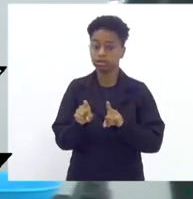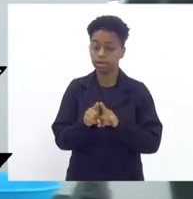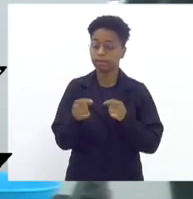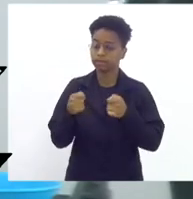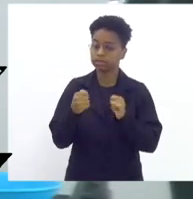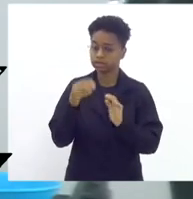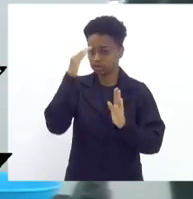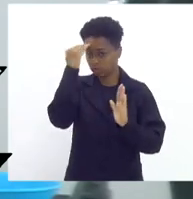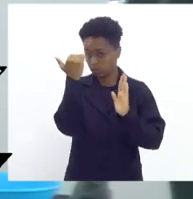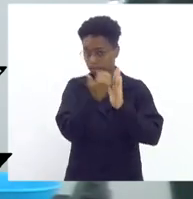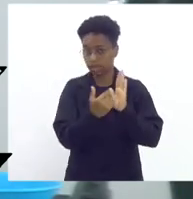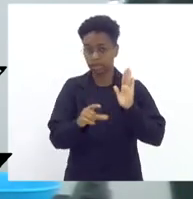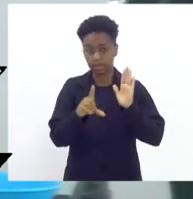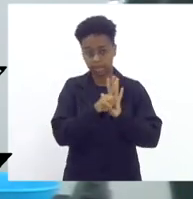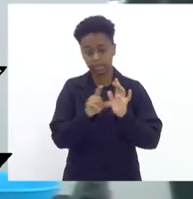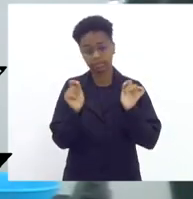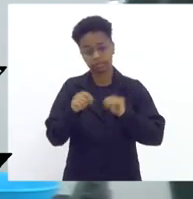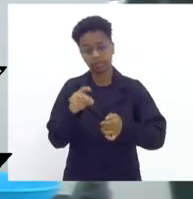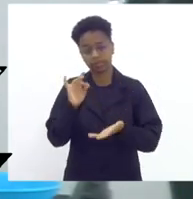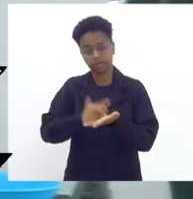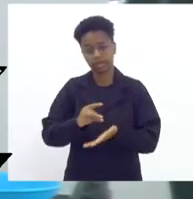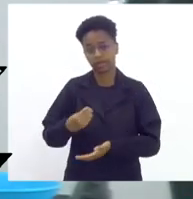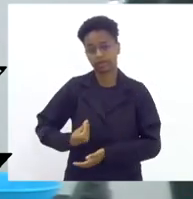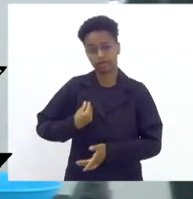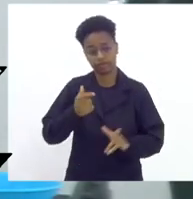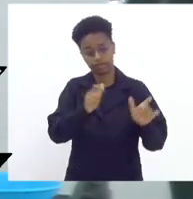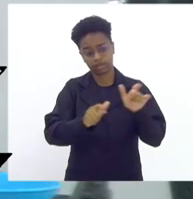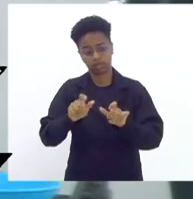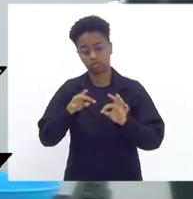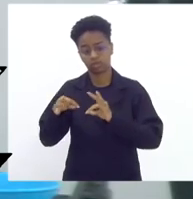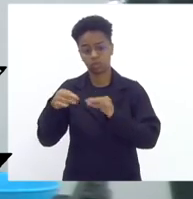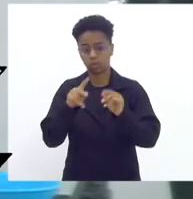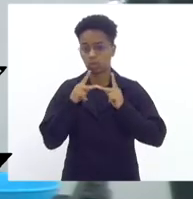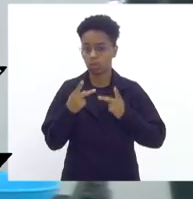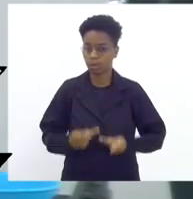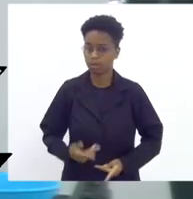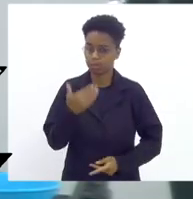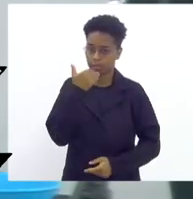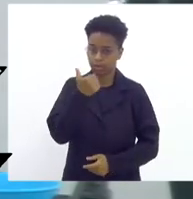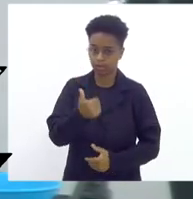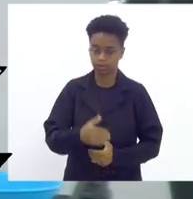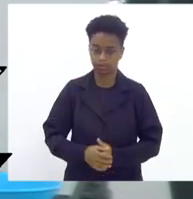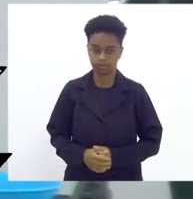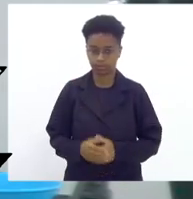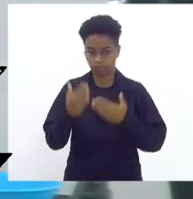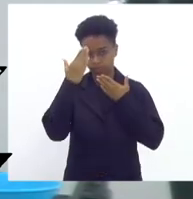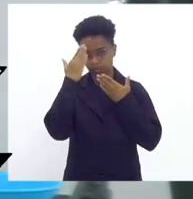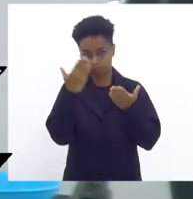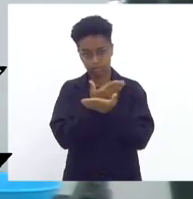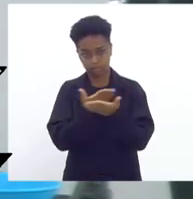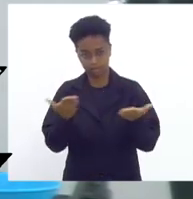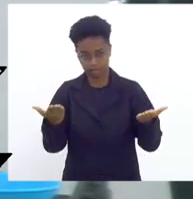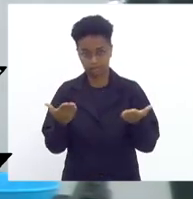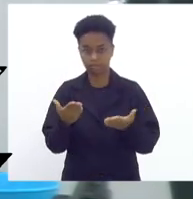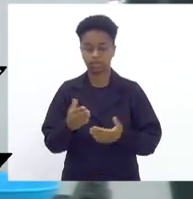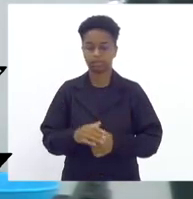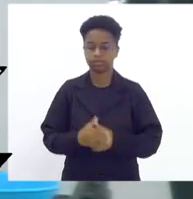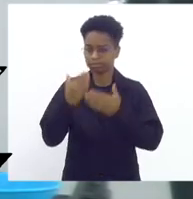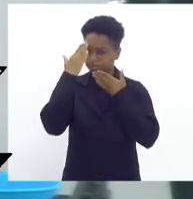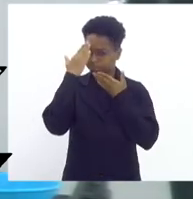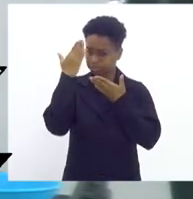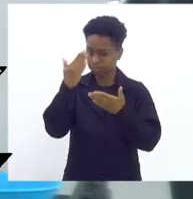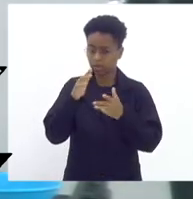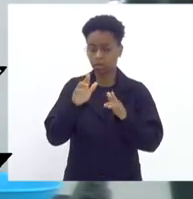ao cumprimento das leis que possam tornar a vida de todos os seres humanos mais dignas obrigado e minha gratidão